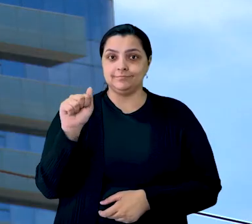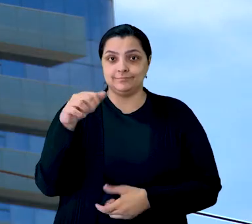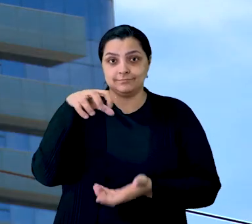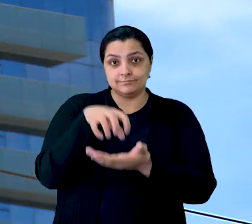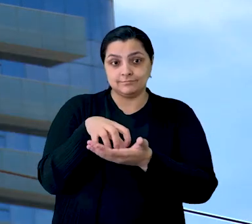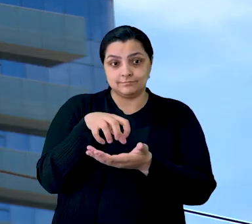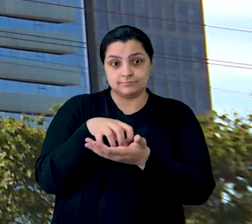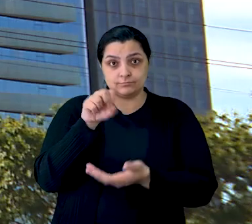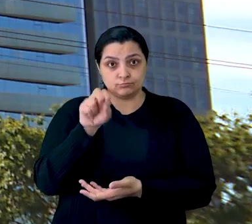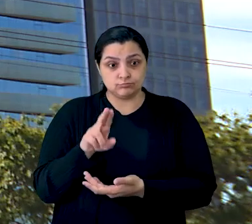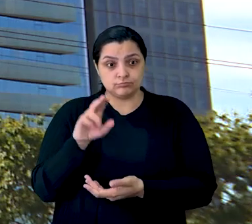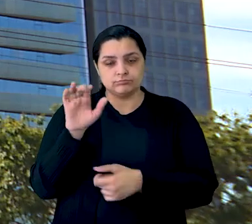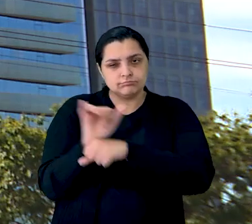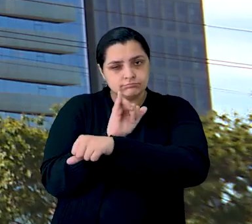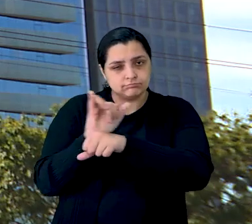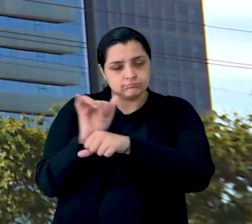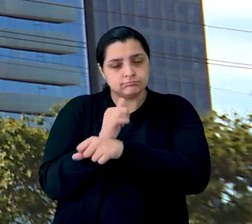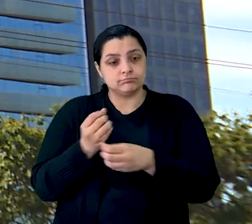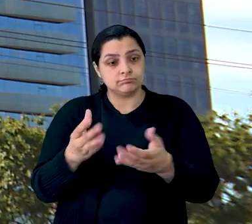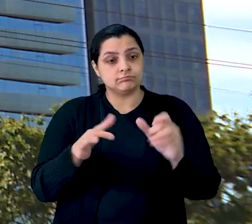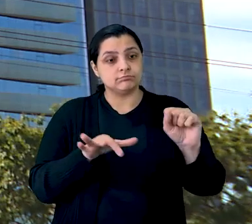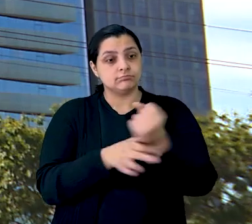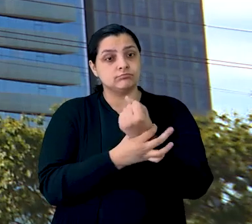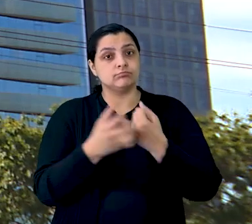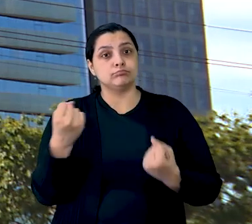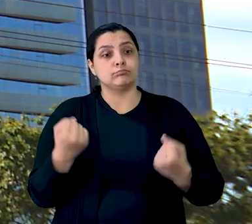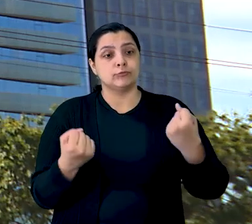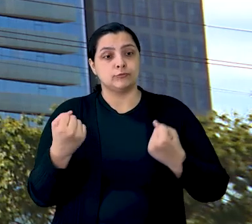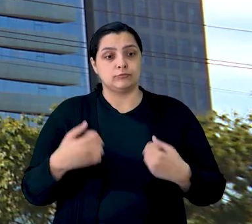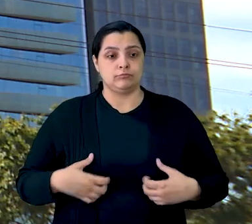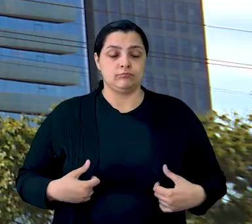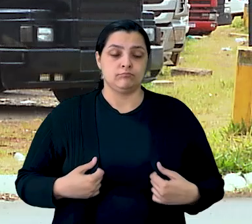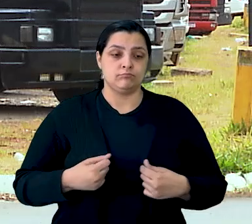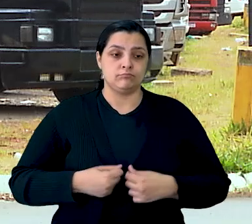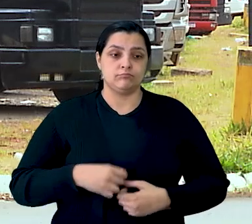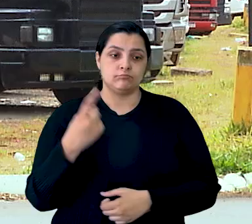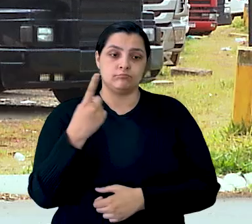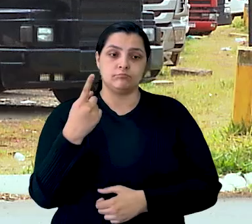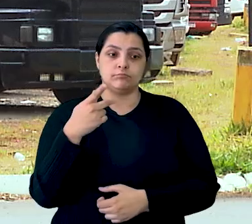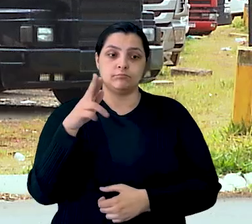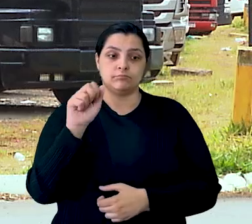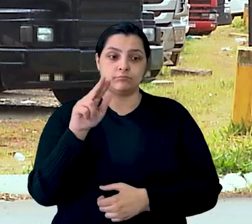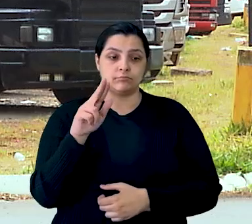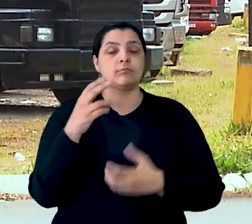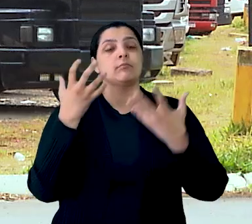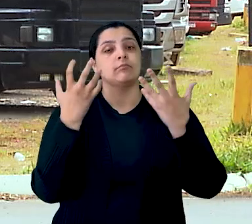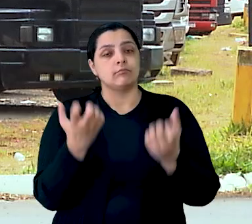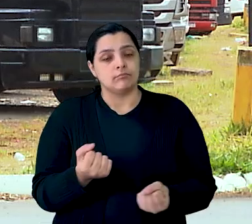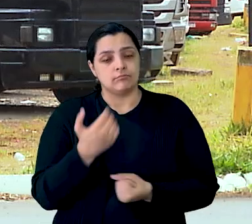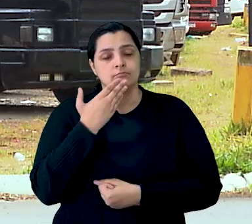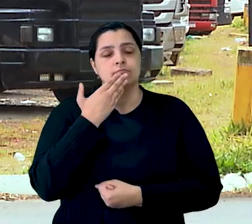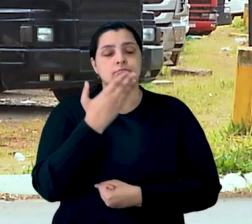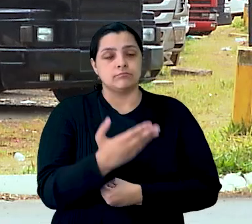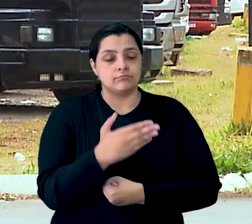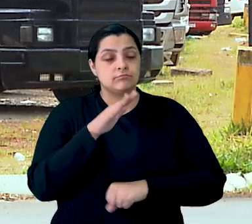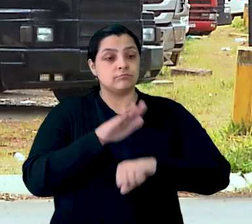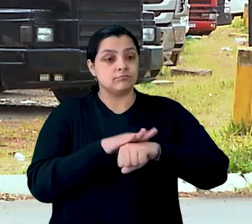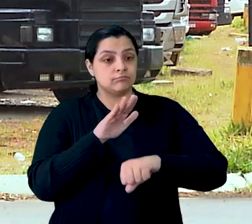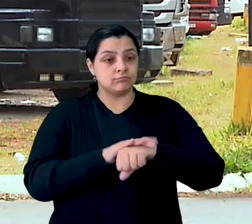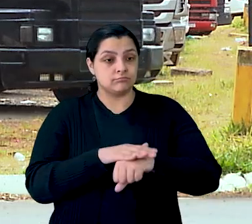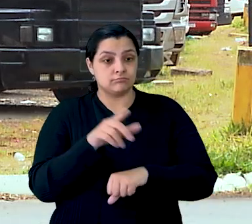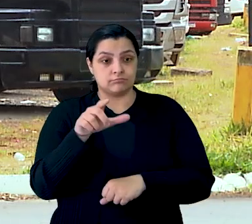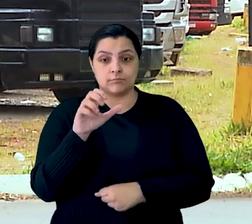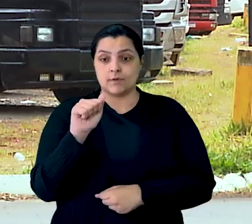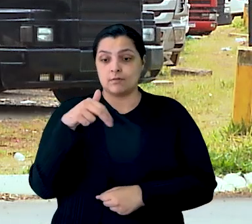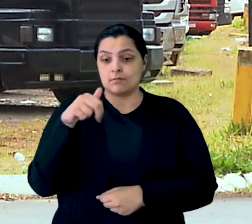Raízen Centro-Sul adotasse medidas para dar mais segurança aos motoristas. O juízo de primeiro grau acolheu o pedido e determinou